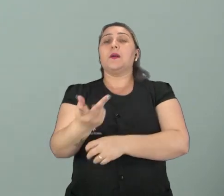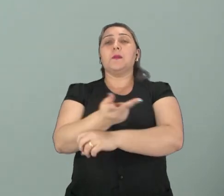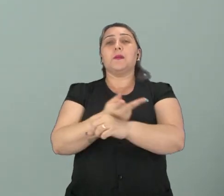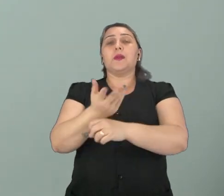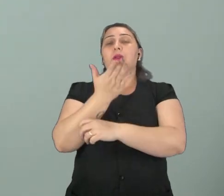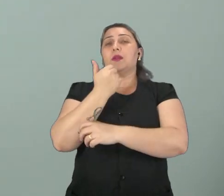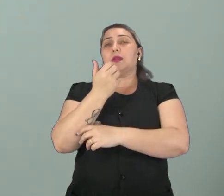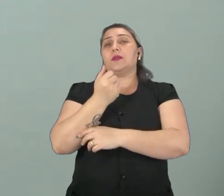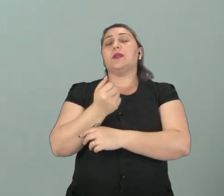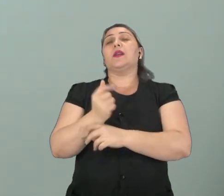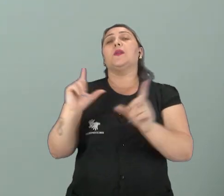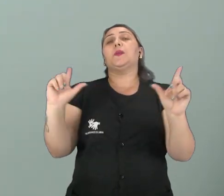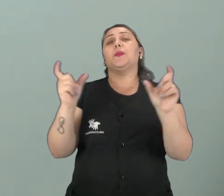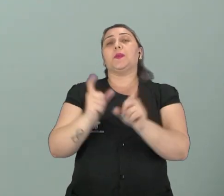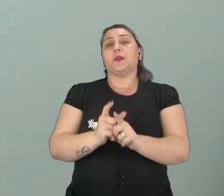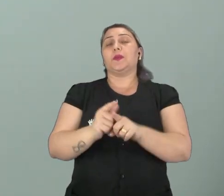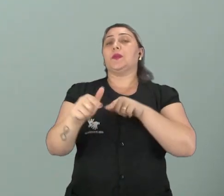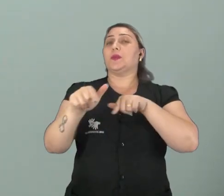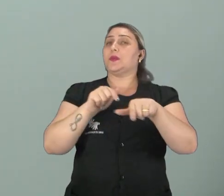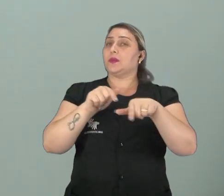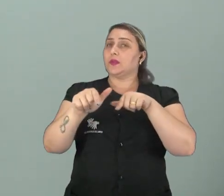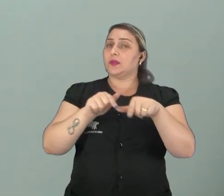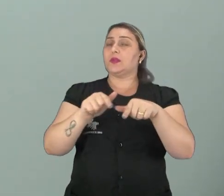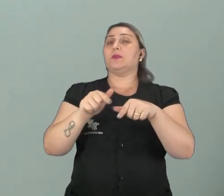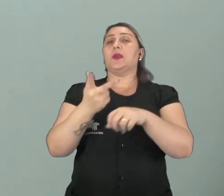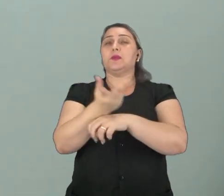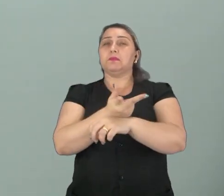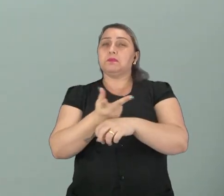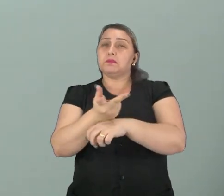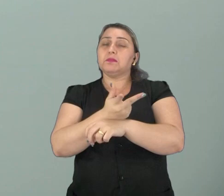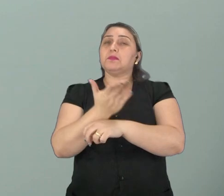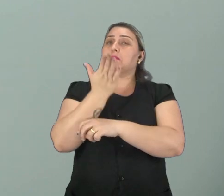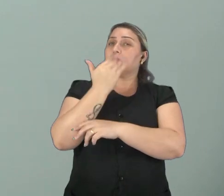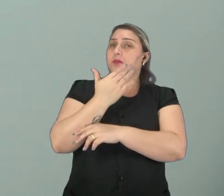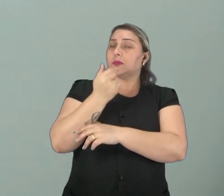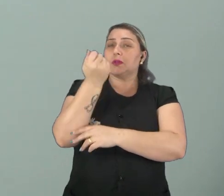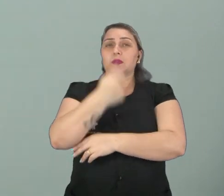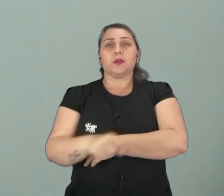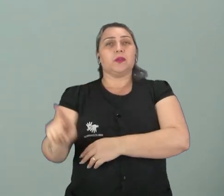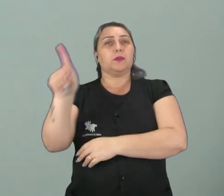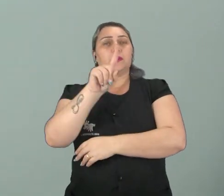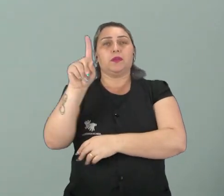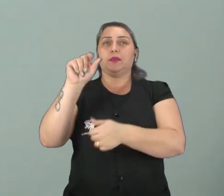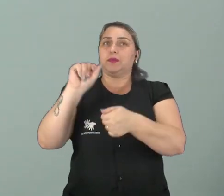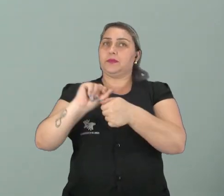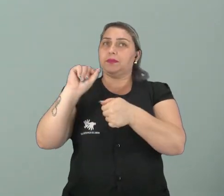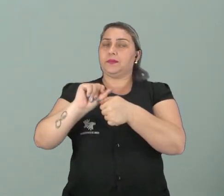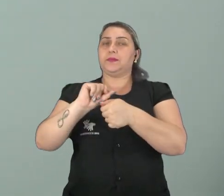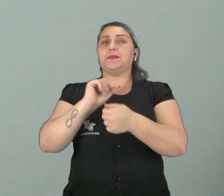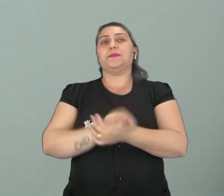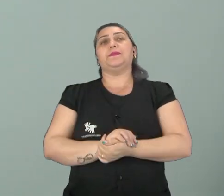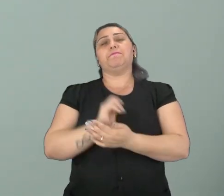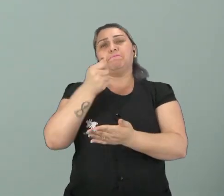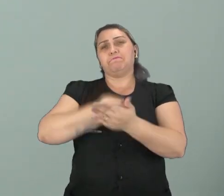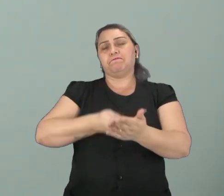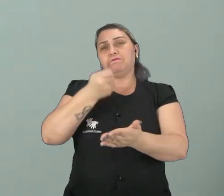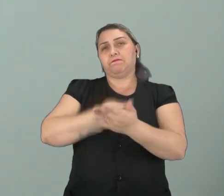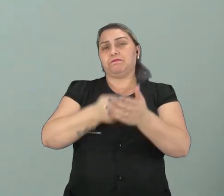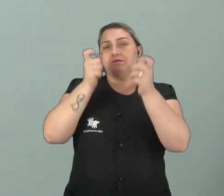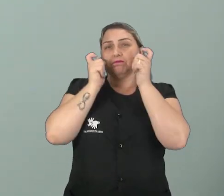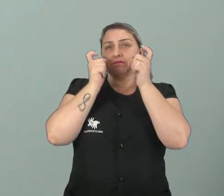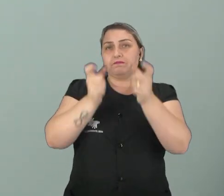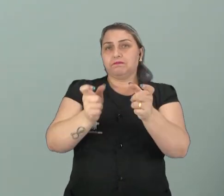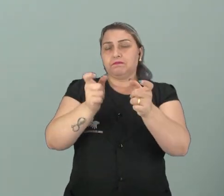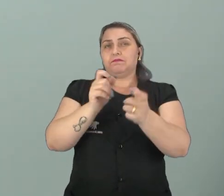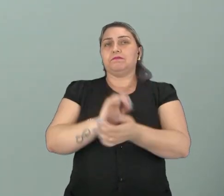Fora isso, ele reduz as atividades dele a tal ponto que ele não vai precisar executar nada que exija um estado de